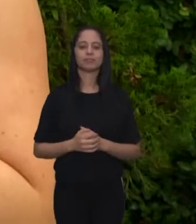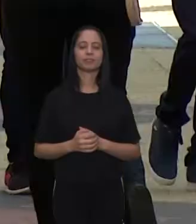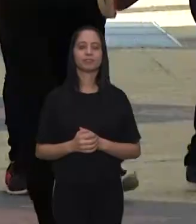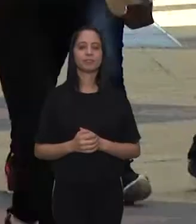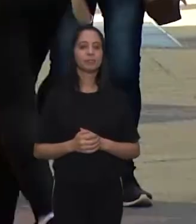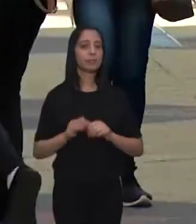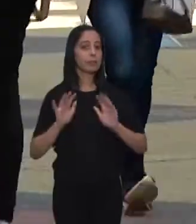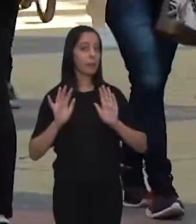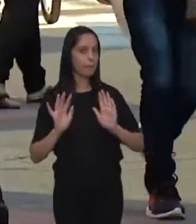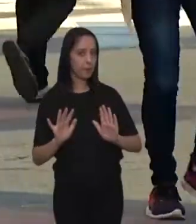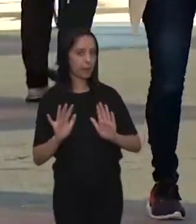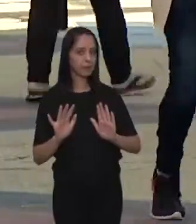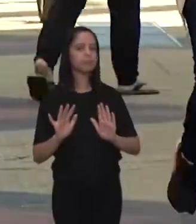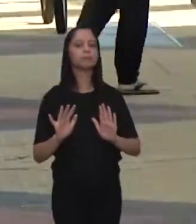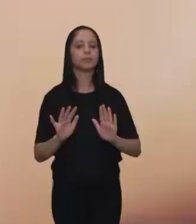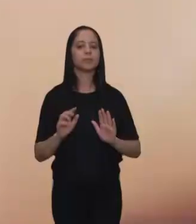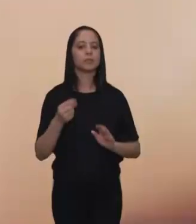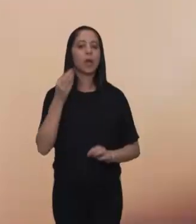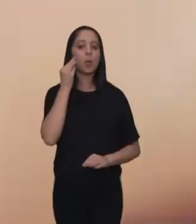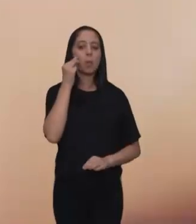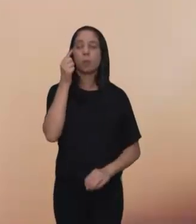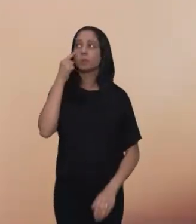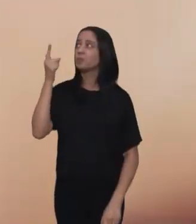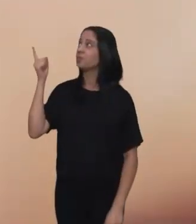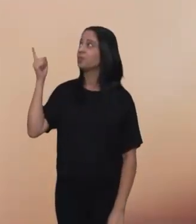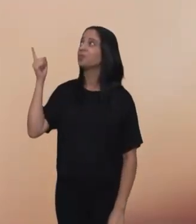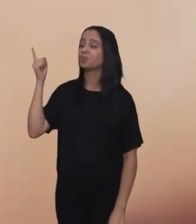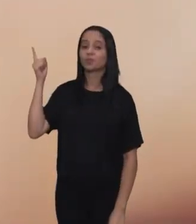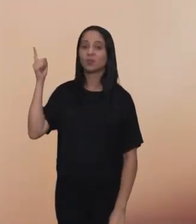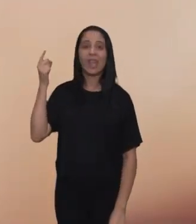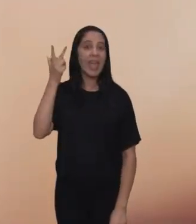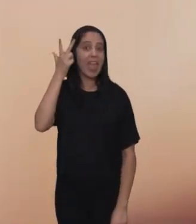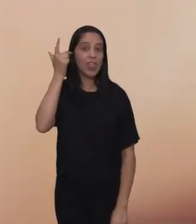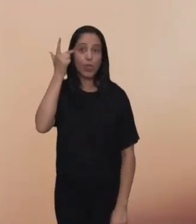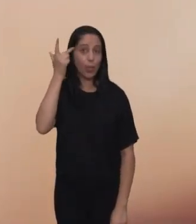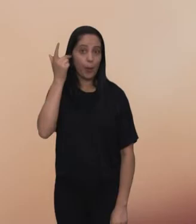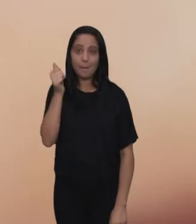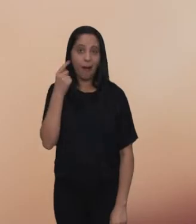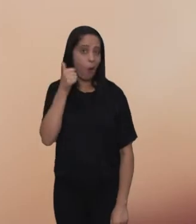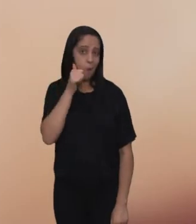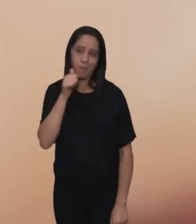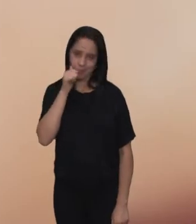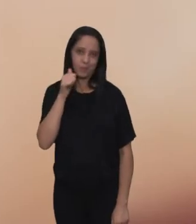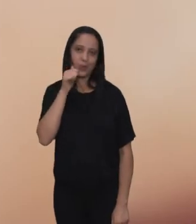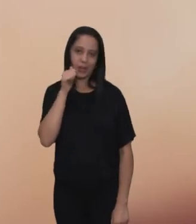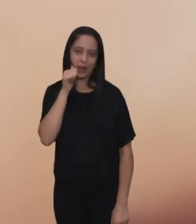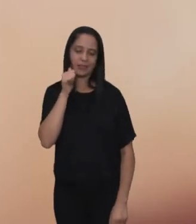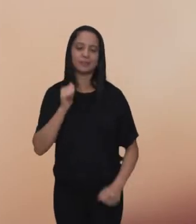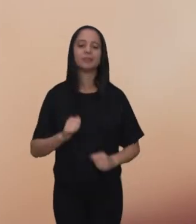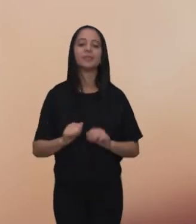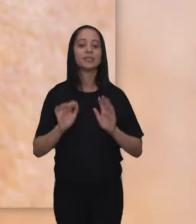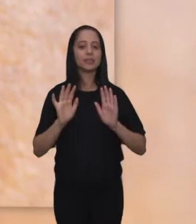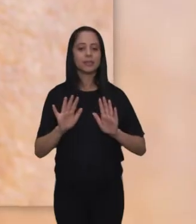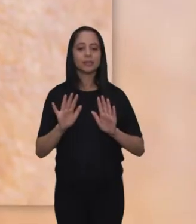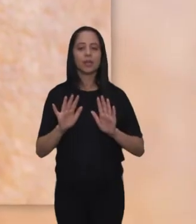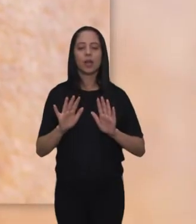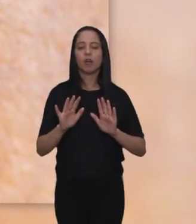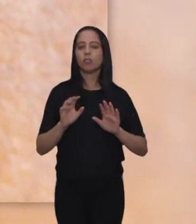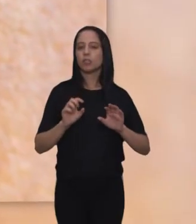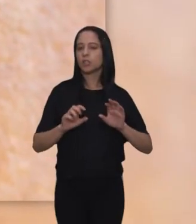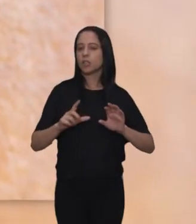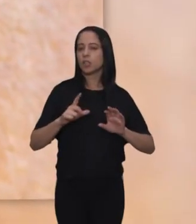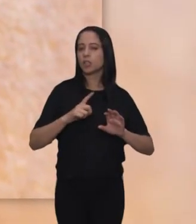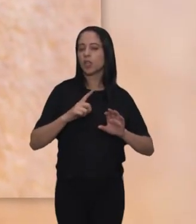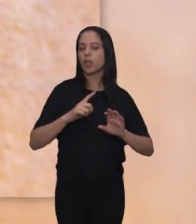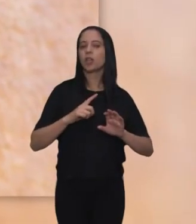na manchinha mais comum em mulheres o melasma é uma hiperpigmentação da Pele que decorre do aumento da melanina e